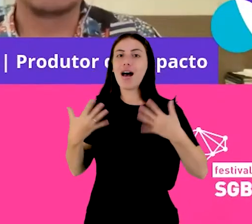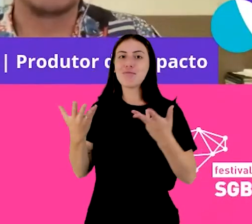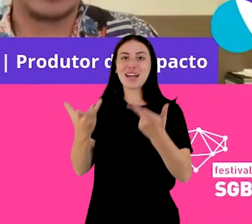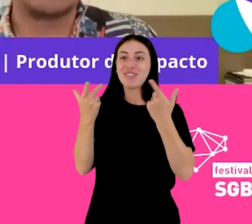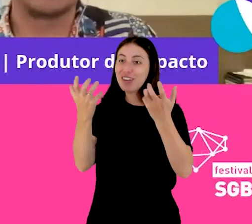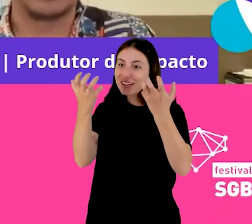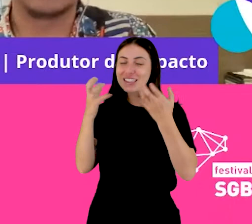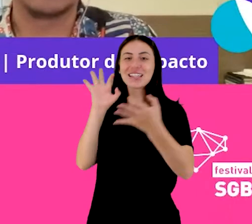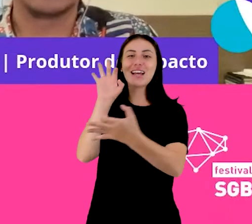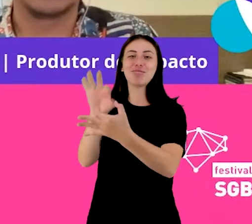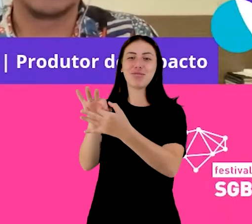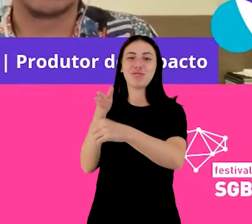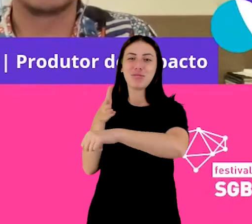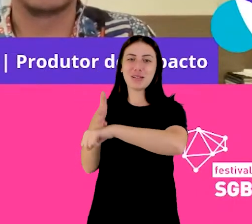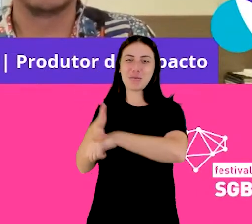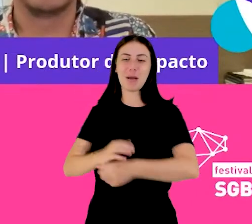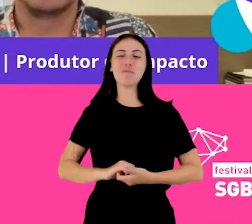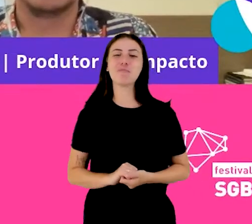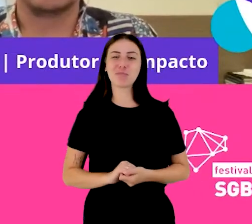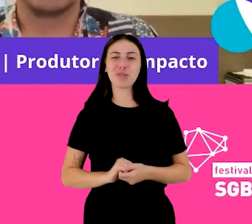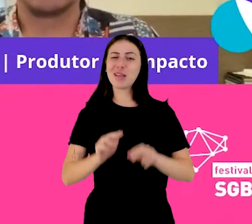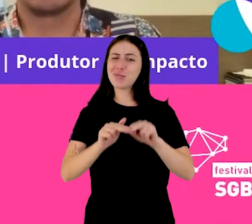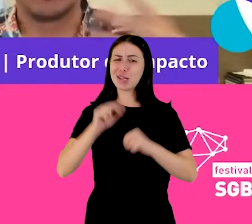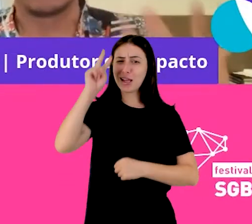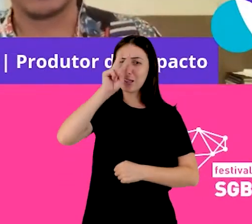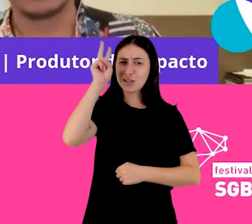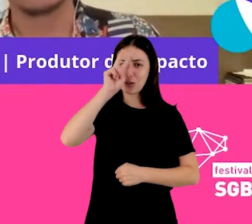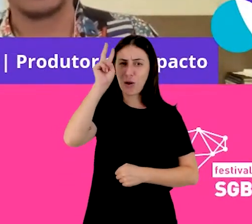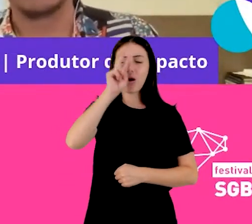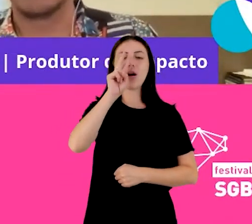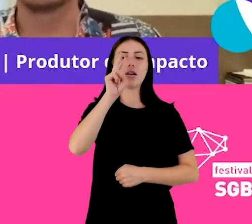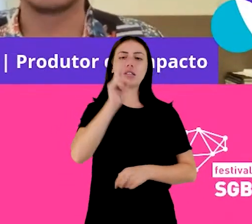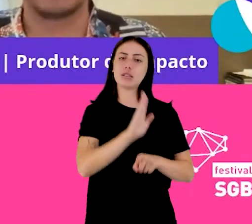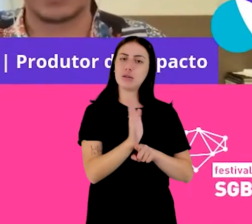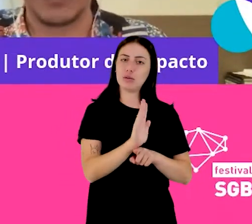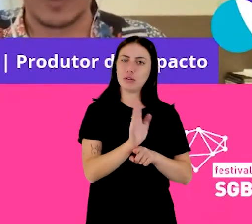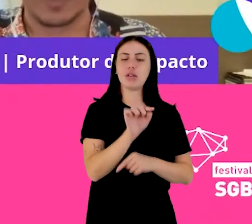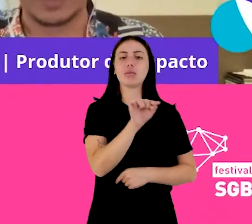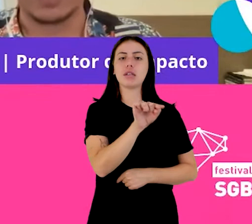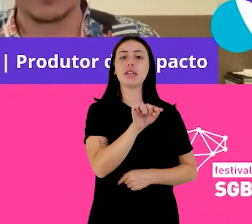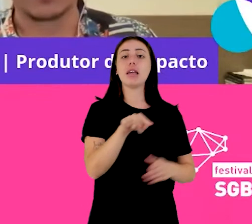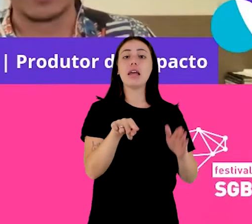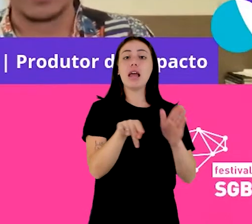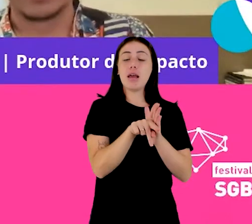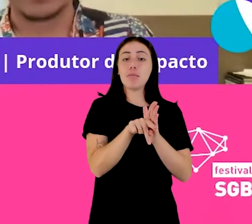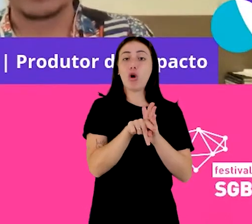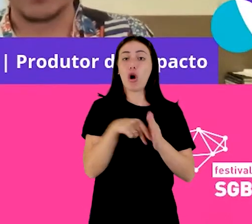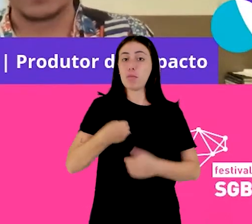filme autobiográfico, né? Dirigido pela Coraci, e falando um pouco do processo, ele não foi pensado para ser um filme, né? Ele